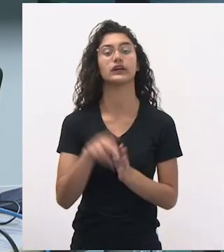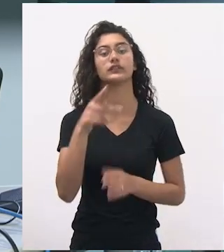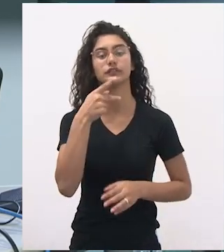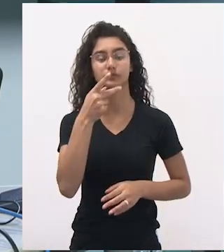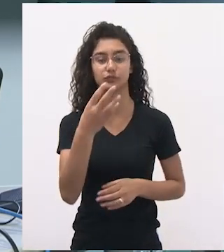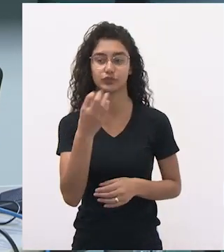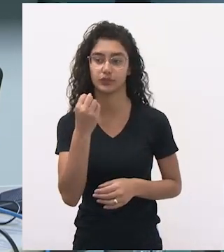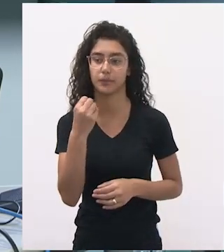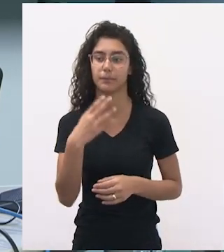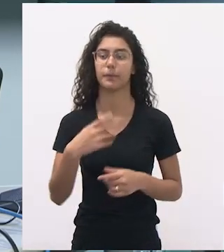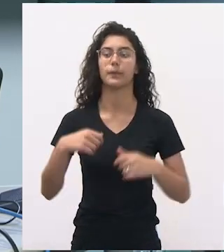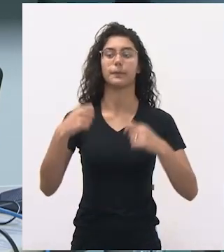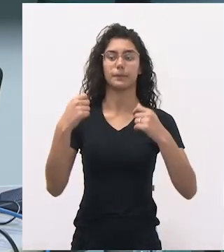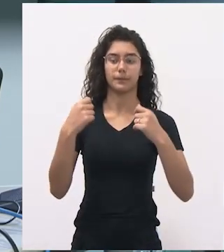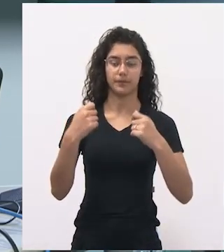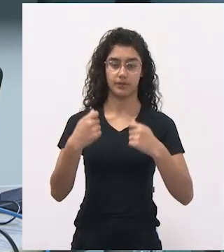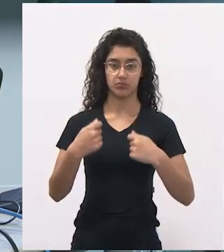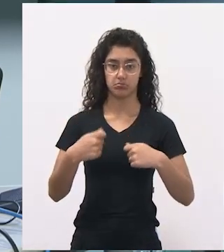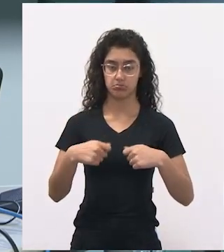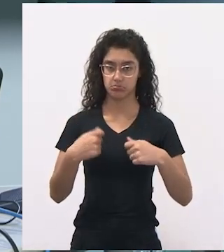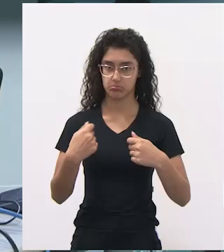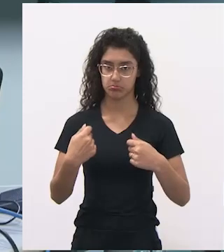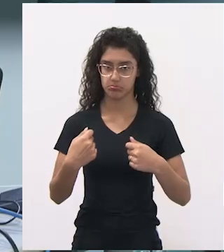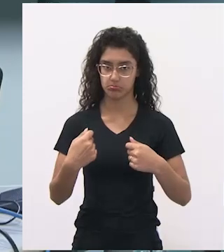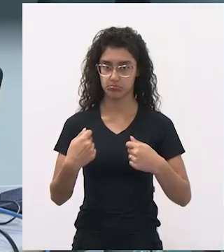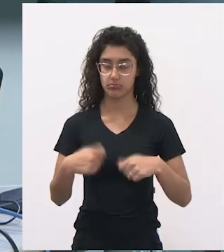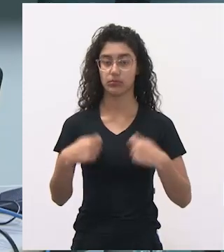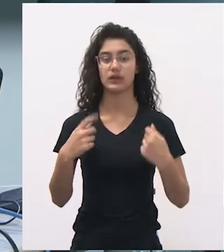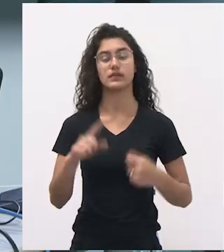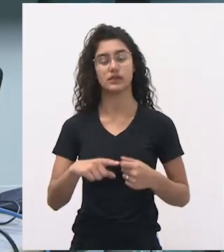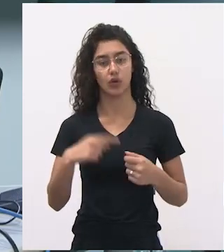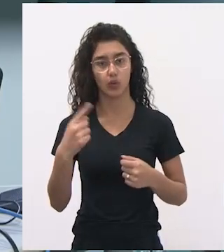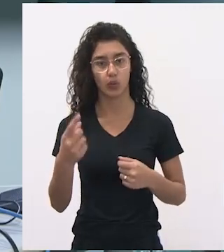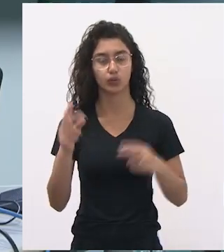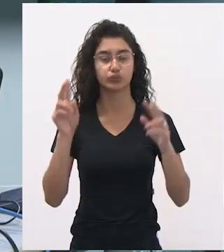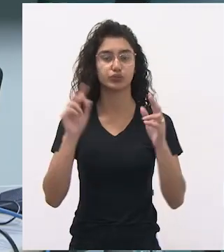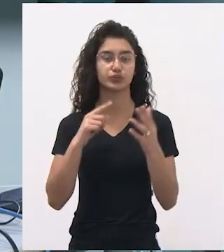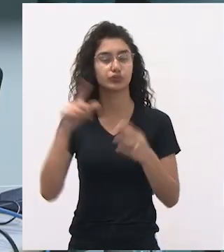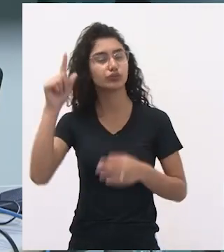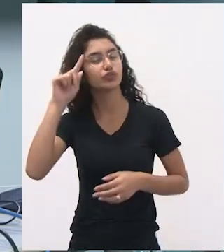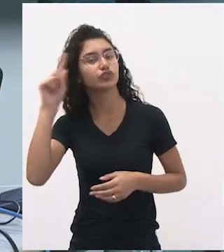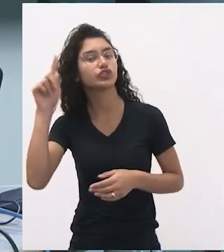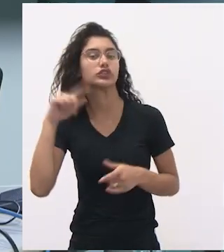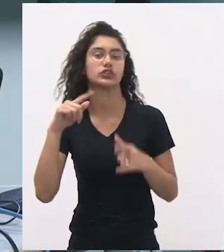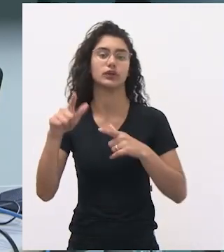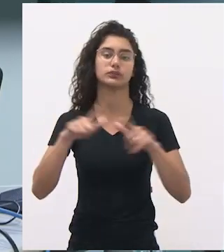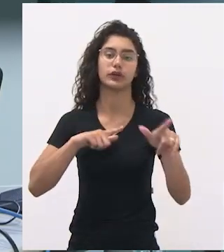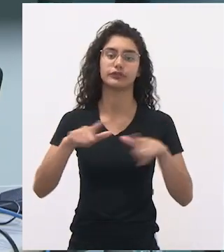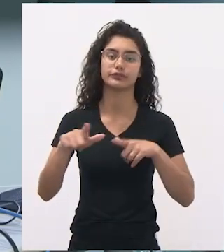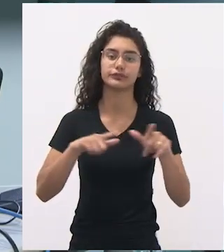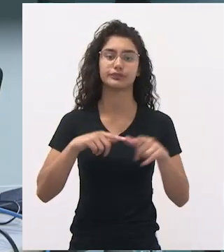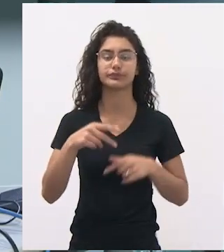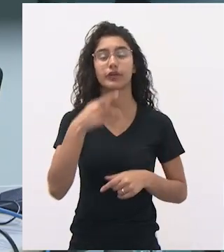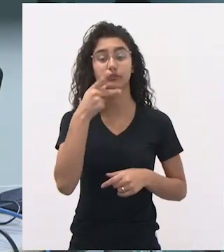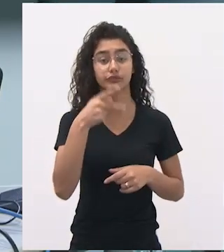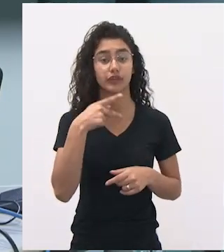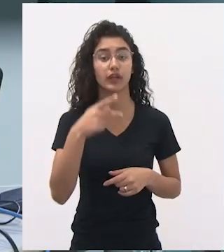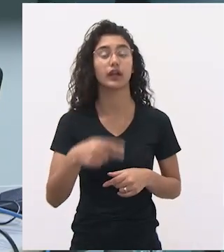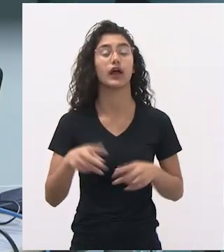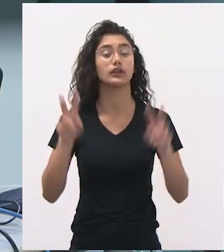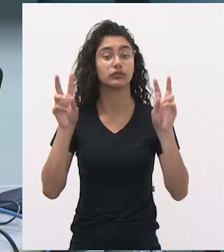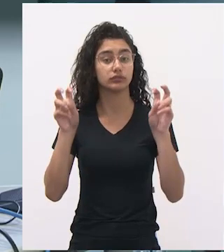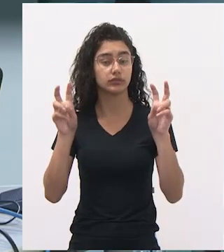seja necessário um outro momento para continuar tratando do assunto, com certeza, né? Ele não finaliza aqui somente